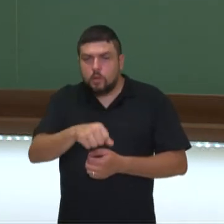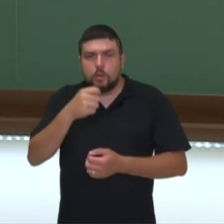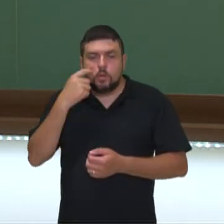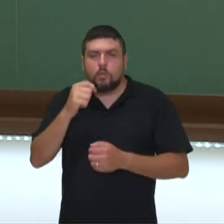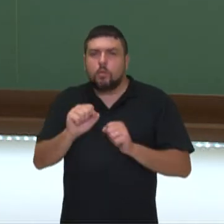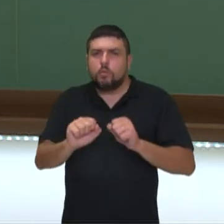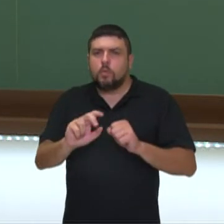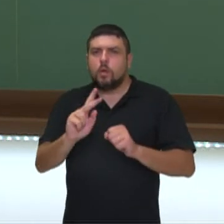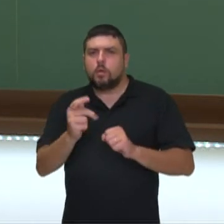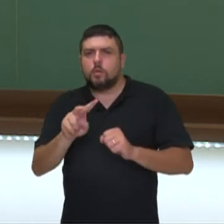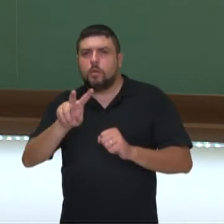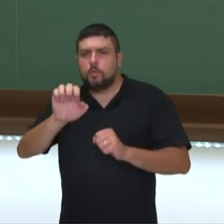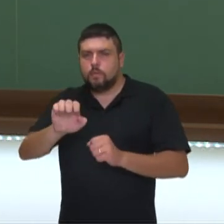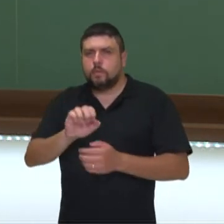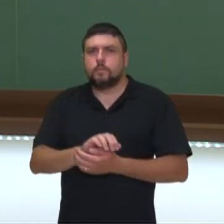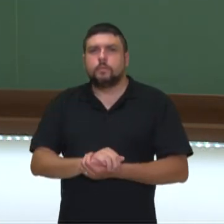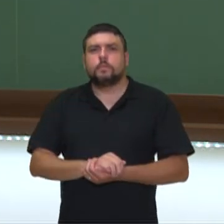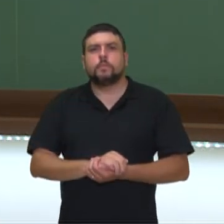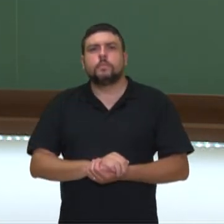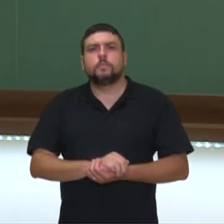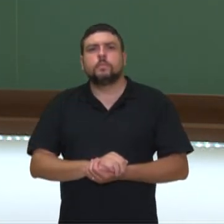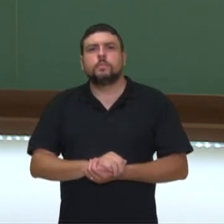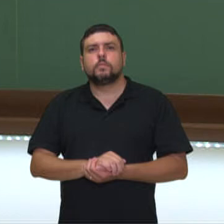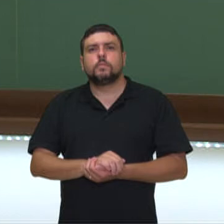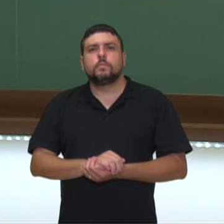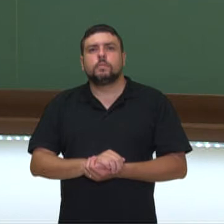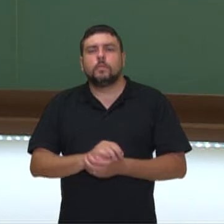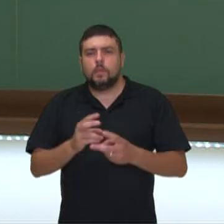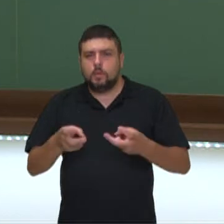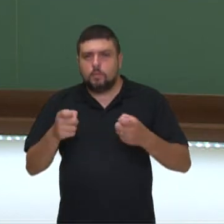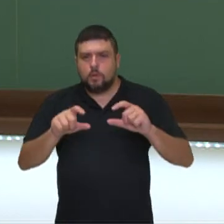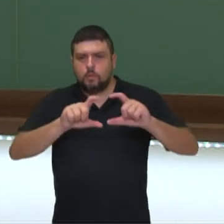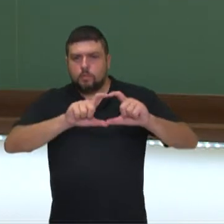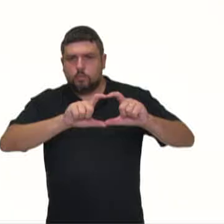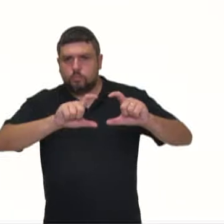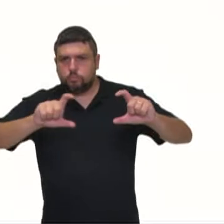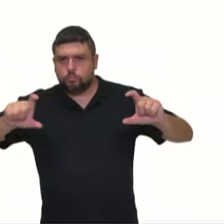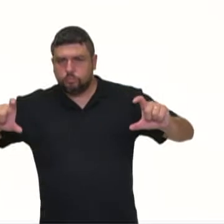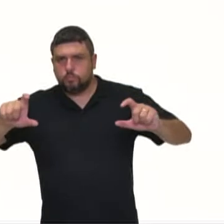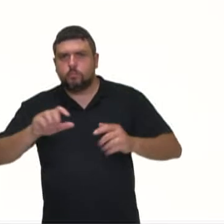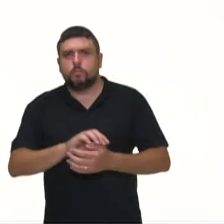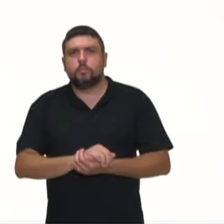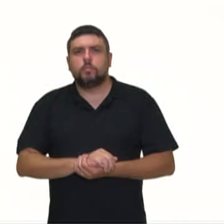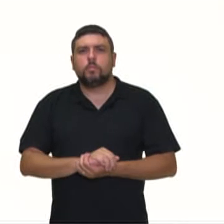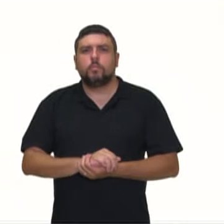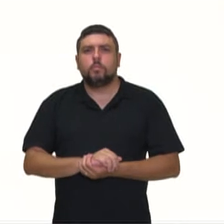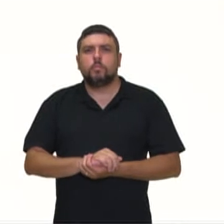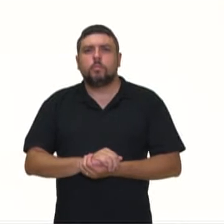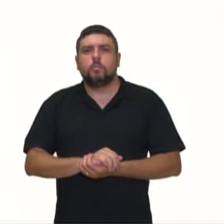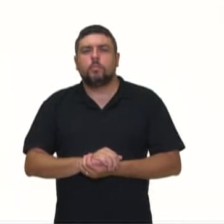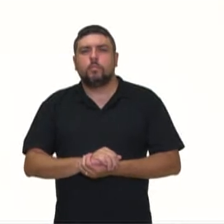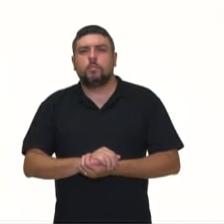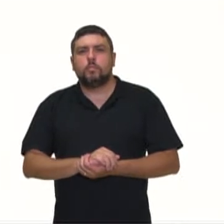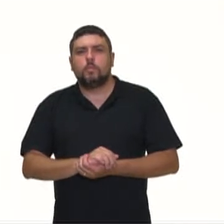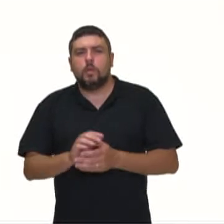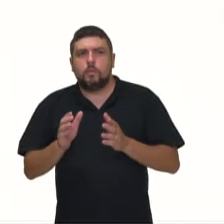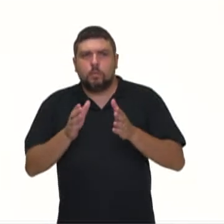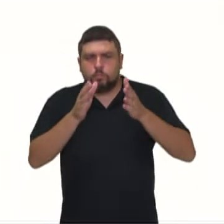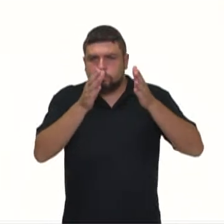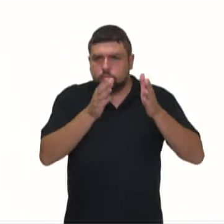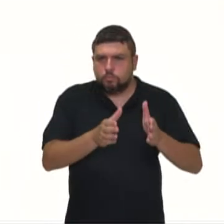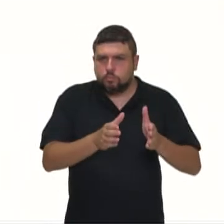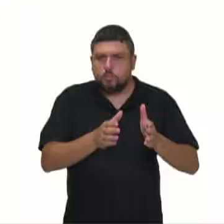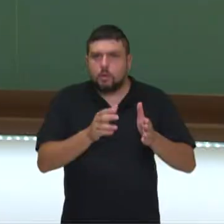problema, tá ok? Opa, desculpa. Dá uma olhada nesse quadro aqui rapidinho, pessoal. Forma base, passado simples e particípio